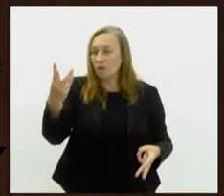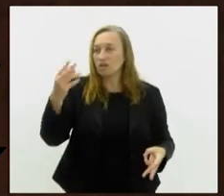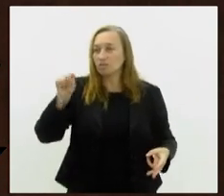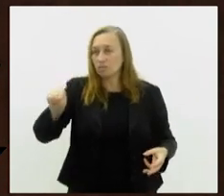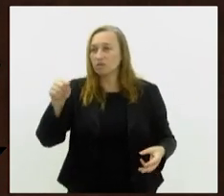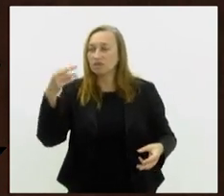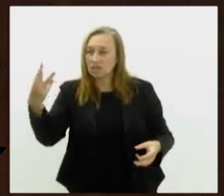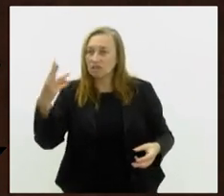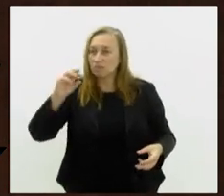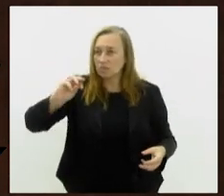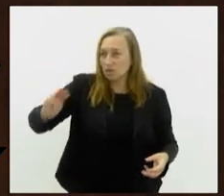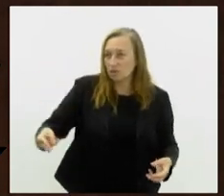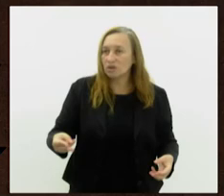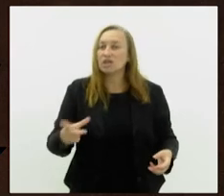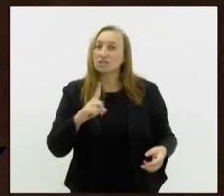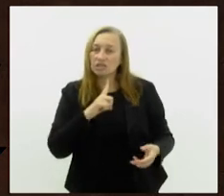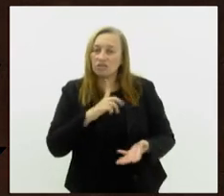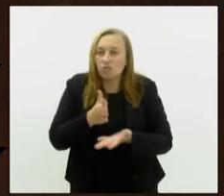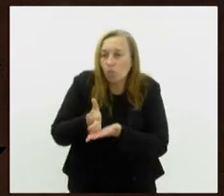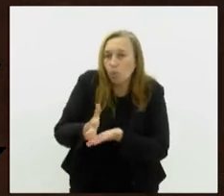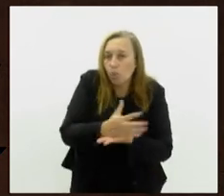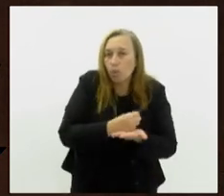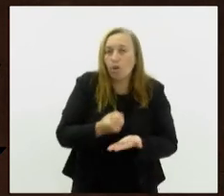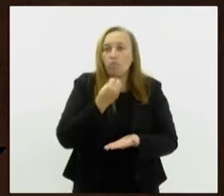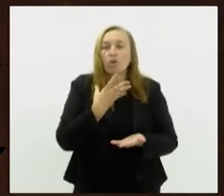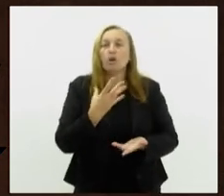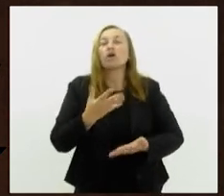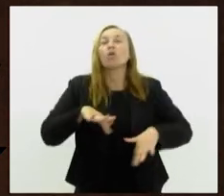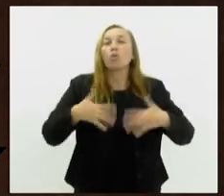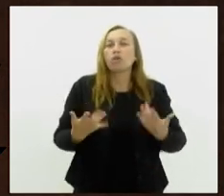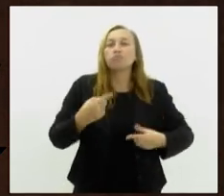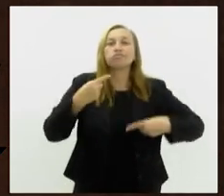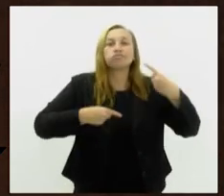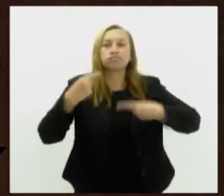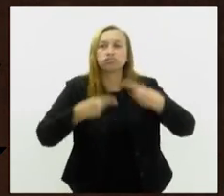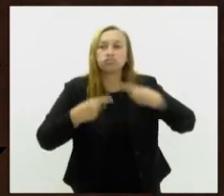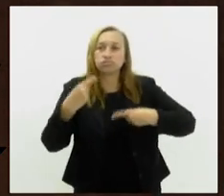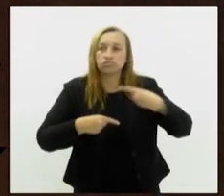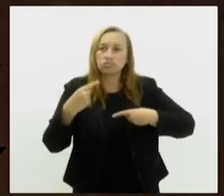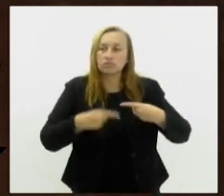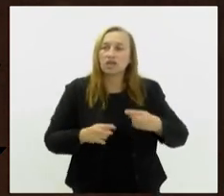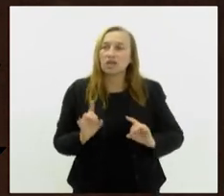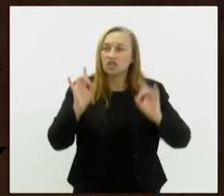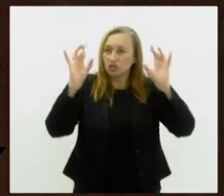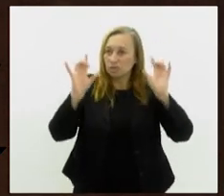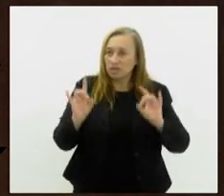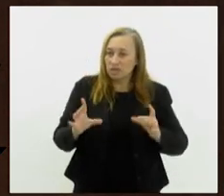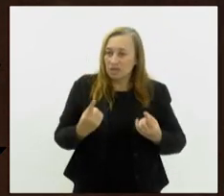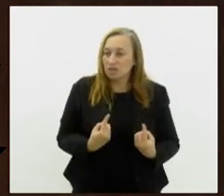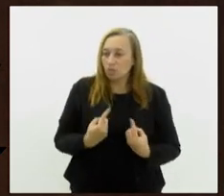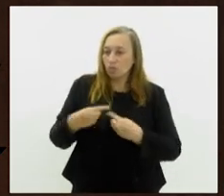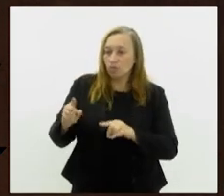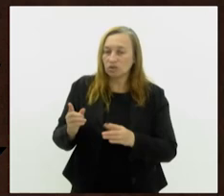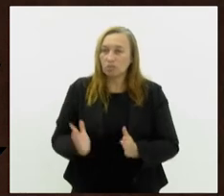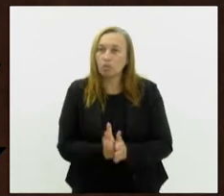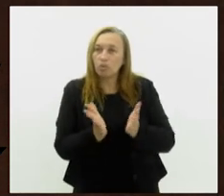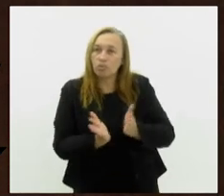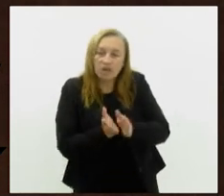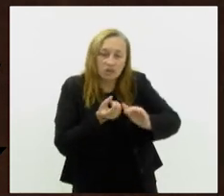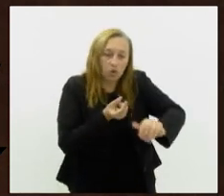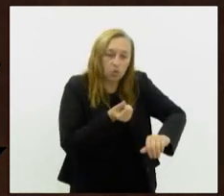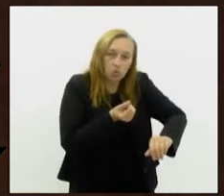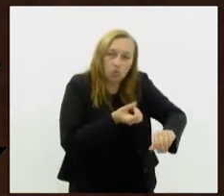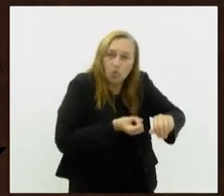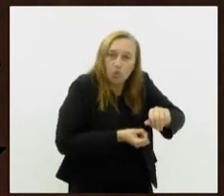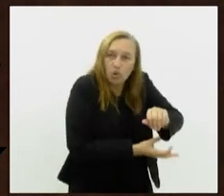do ICMS. Quando a gente vai discutir, né, o Fundo Especial de Combate à Pobreza, nós